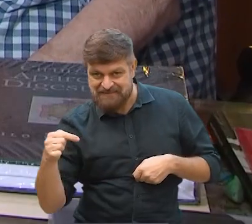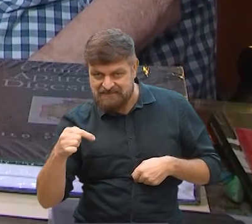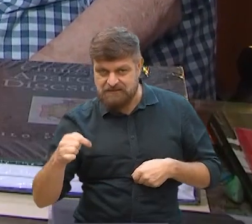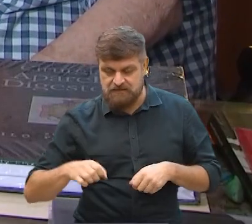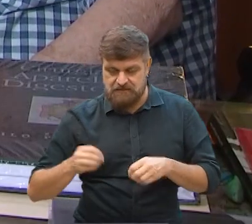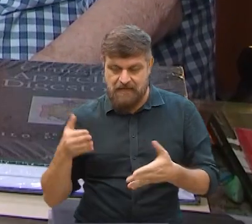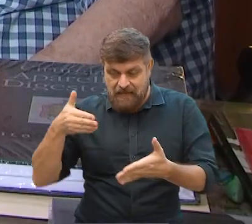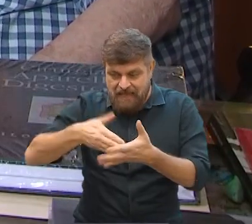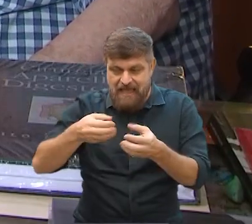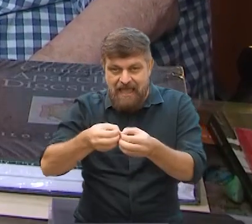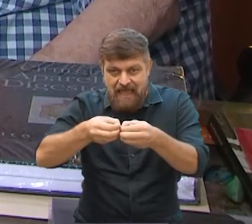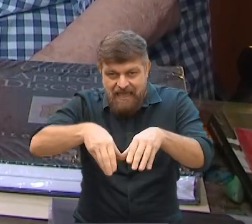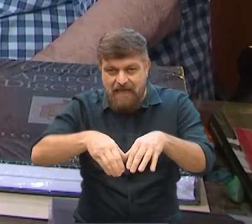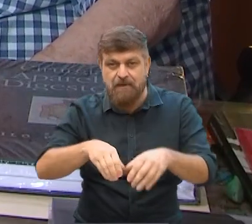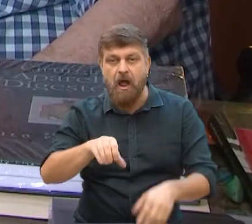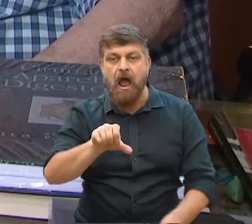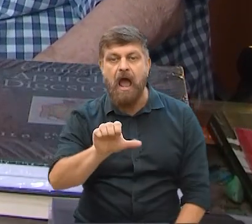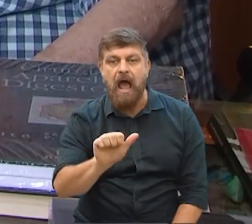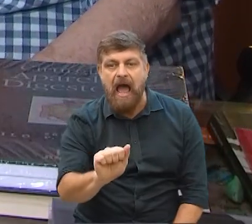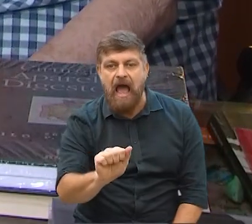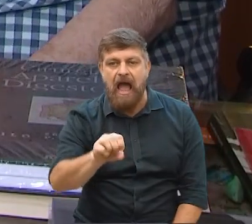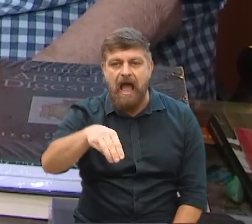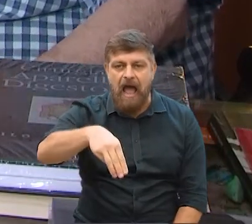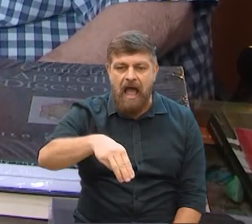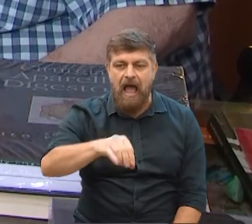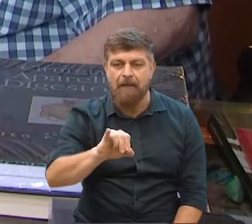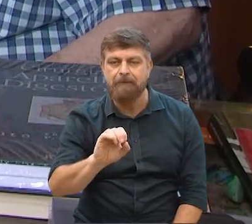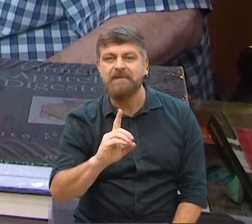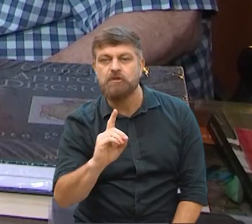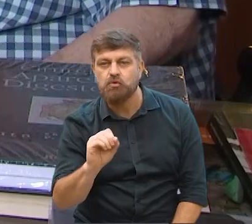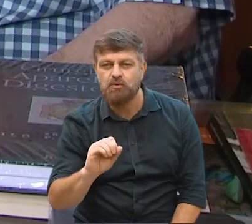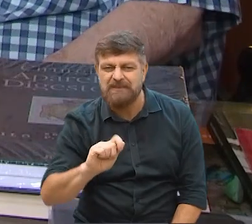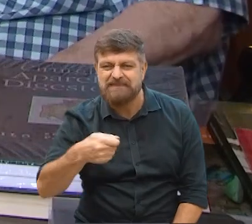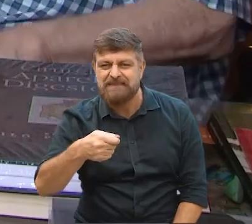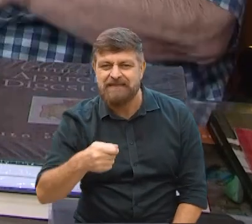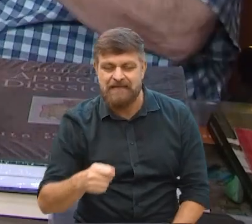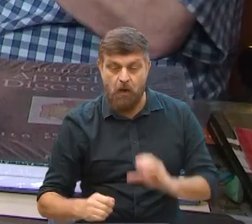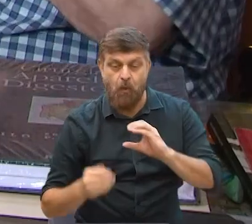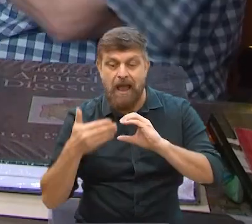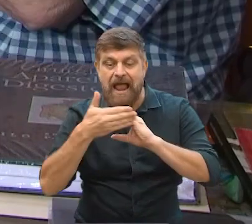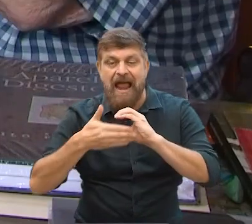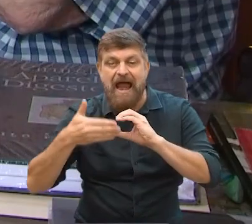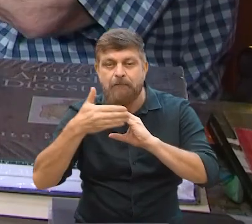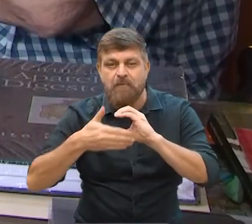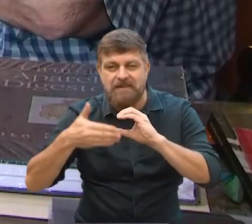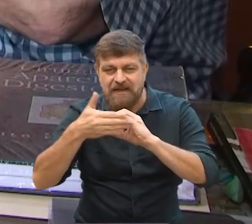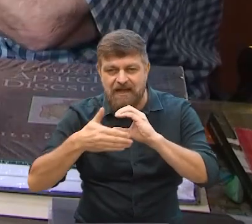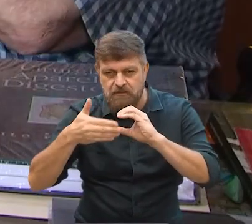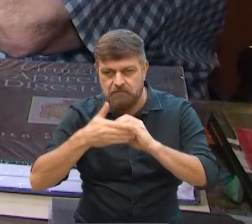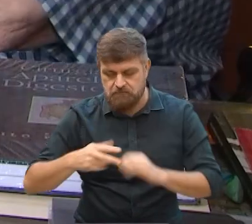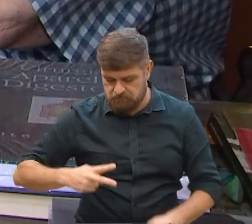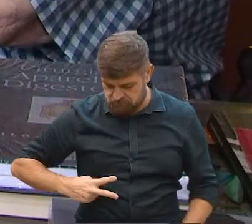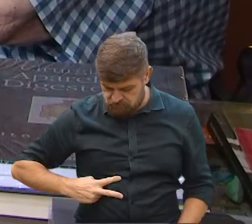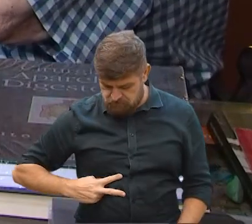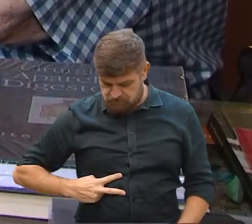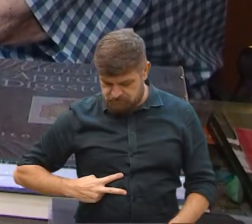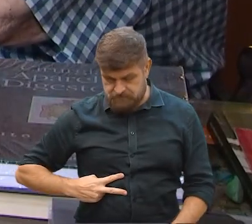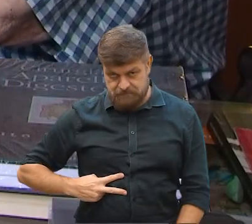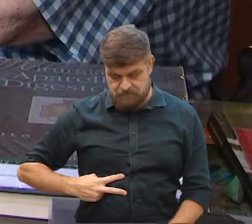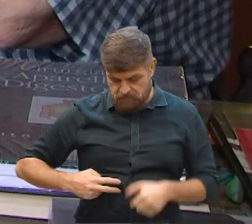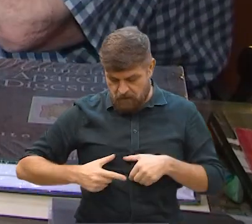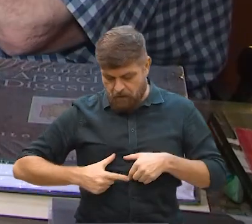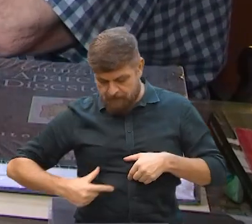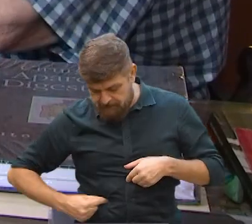mais importante dos carboidratos. Então, a bile e o suco pancreático com as